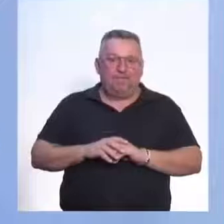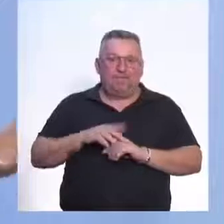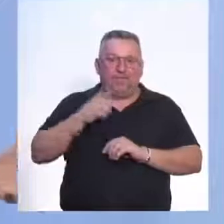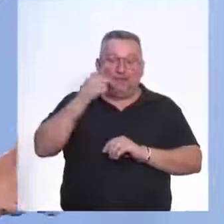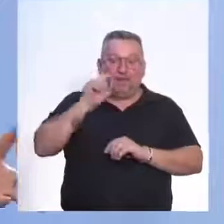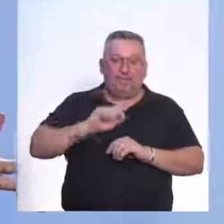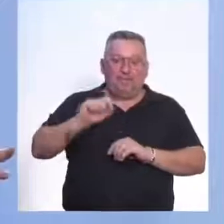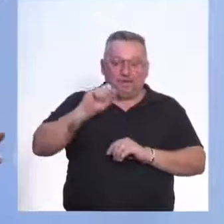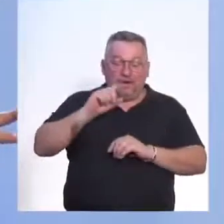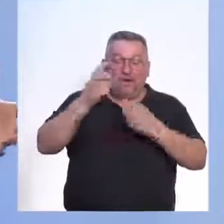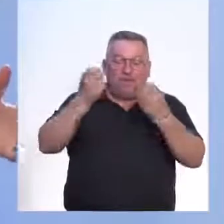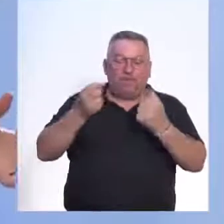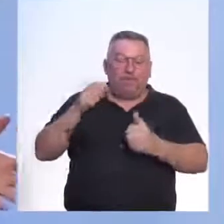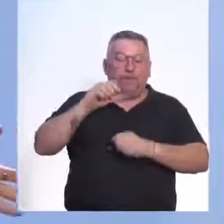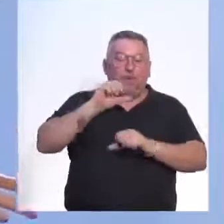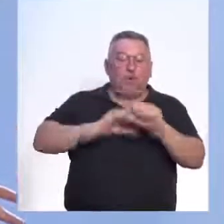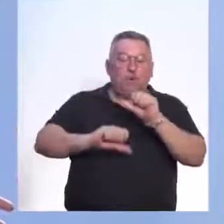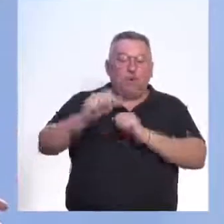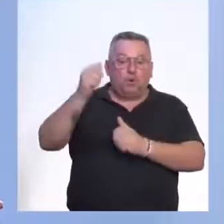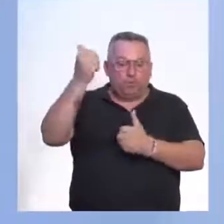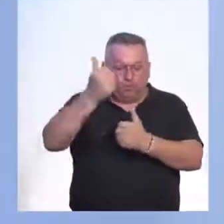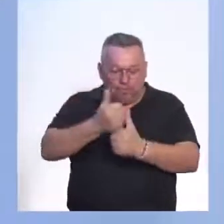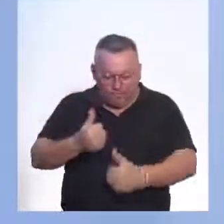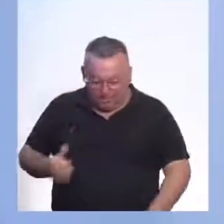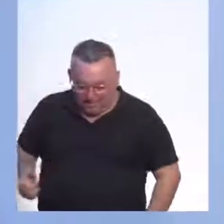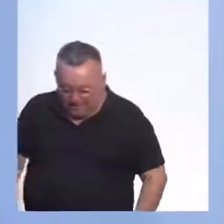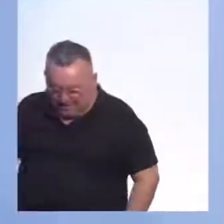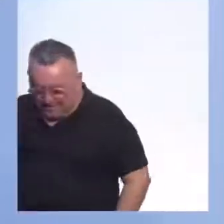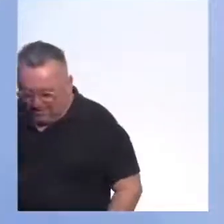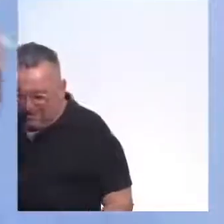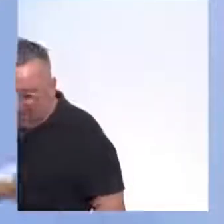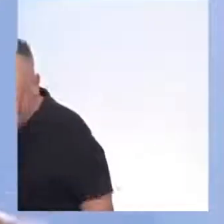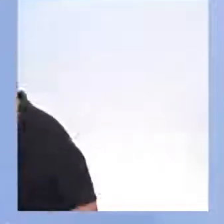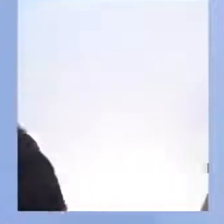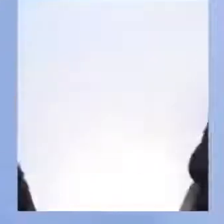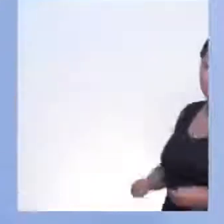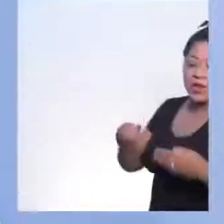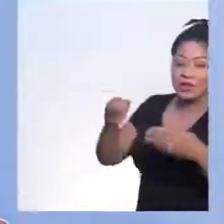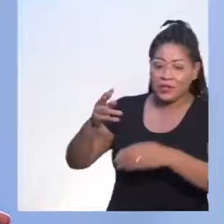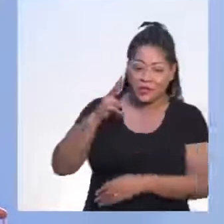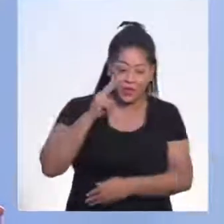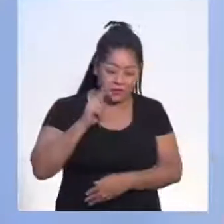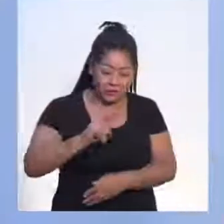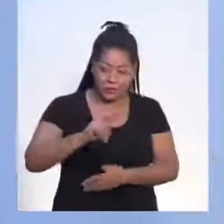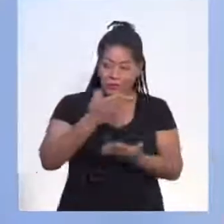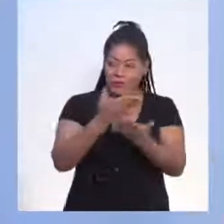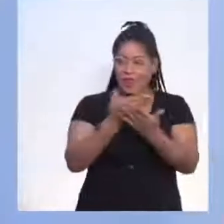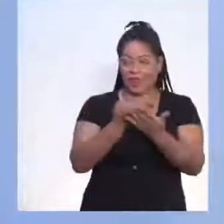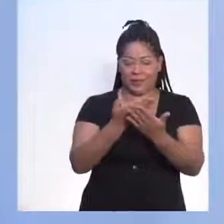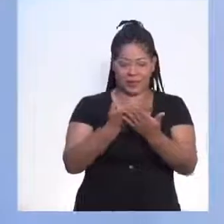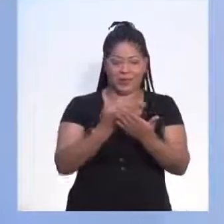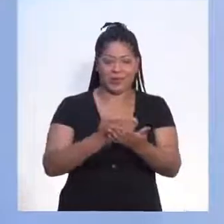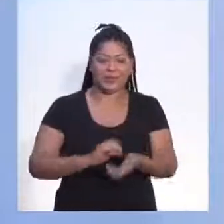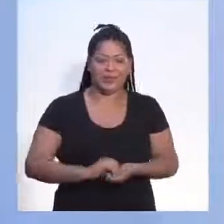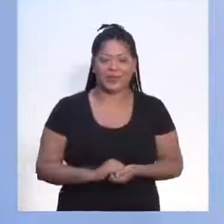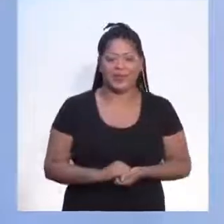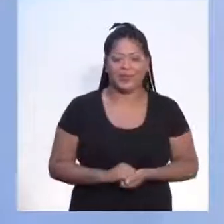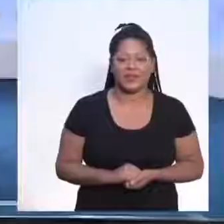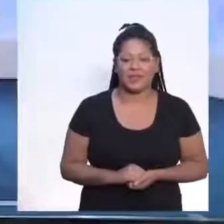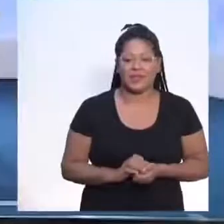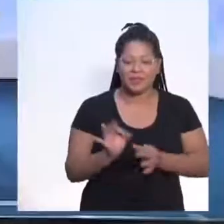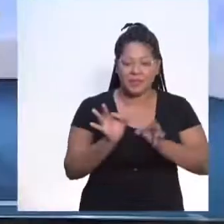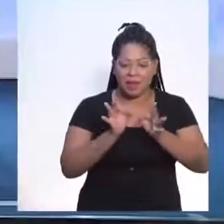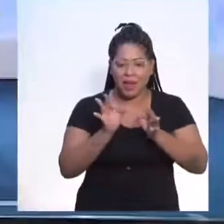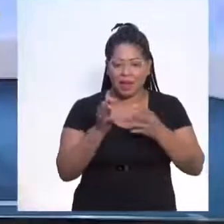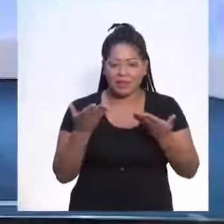Falamos aqui, né? Fizemos a nossa explanação da aula. Nossa, agora... Já ouvimos alunos. Estamos